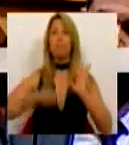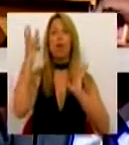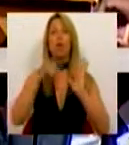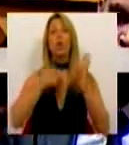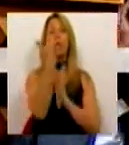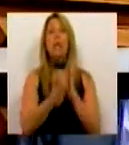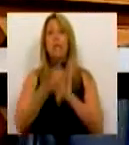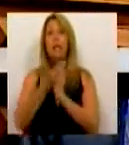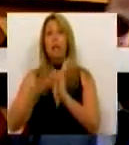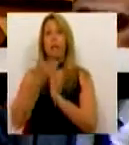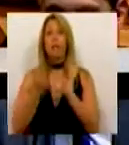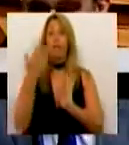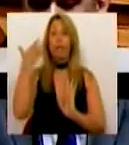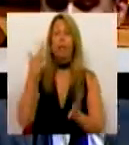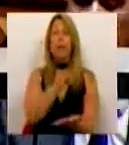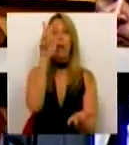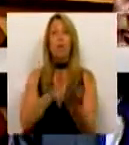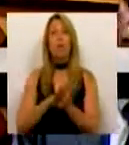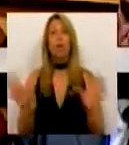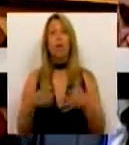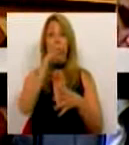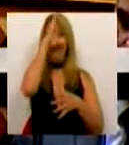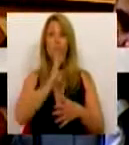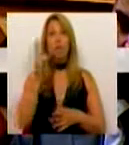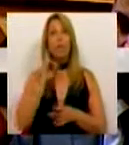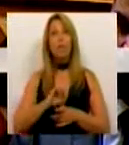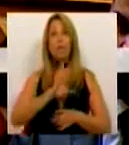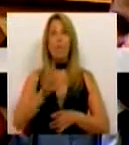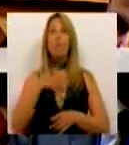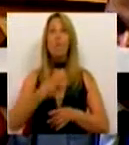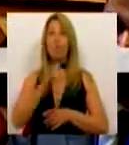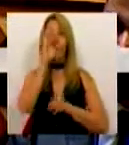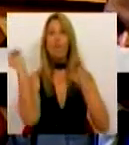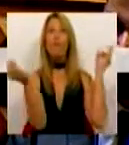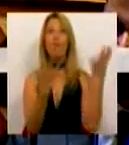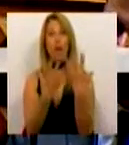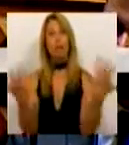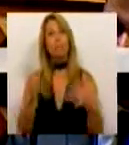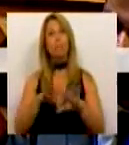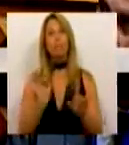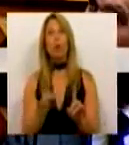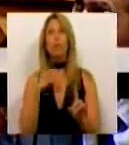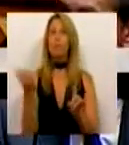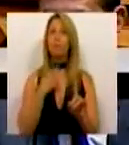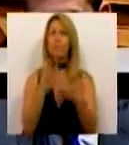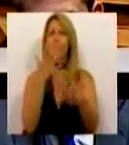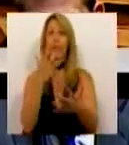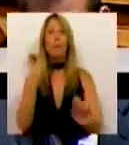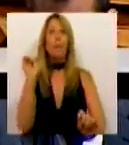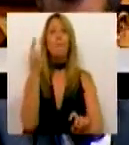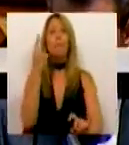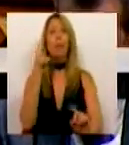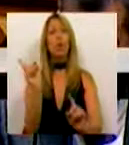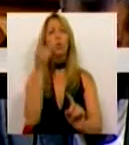aprovado pelo Conselho de Ministros no Dia Mundial da Floresta. Daí que o nosso primeiro sublinhado não é destinado ao conteúdo